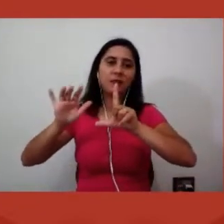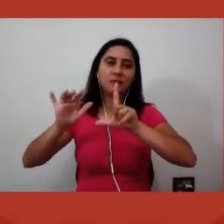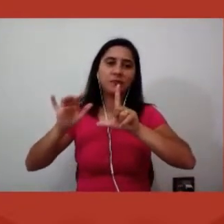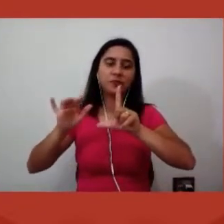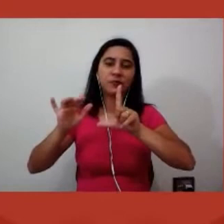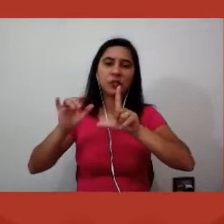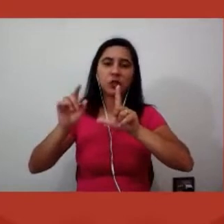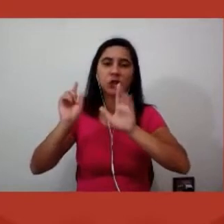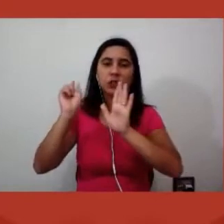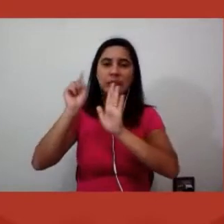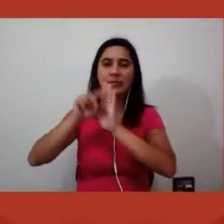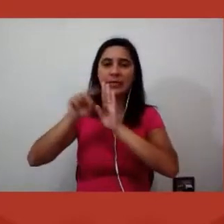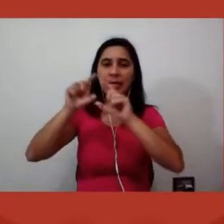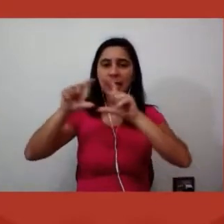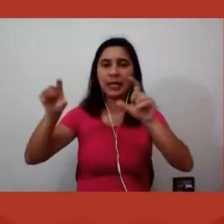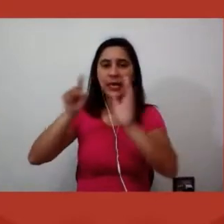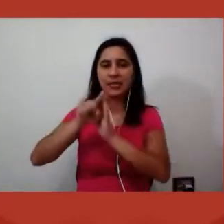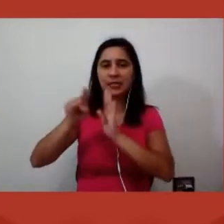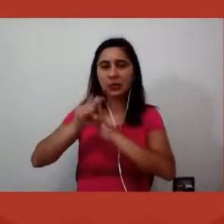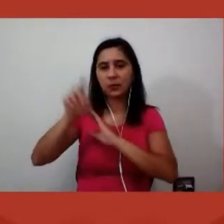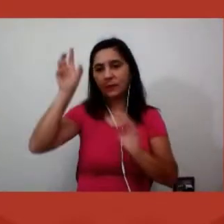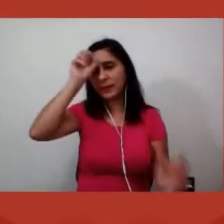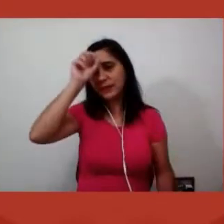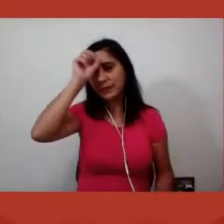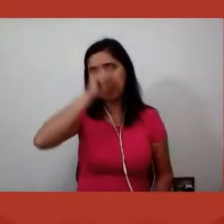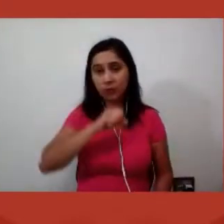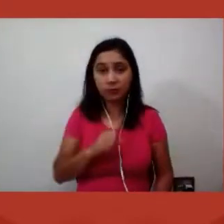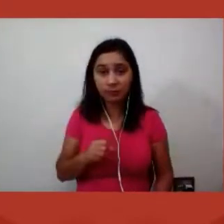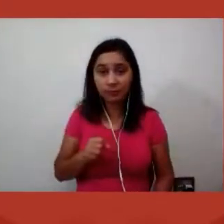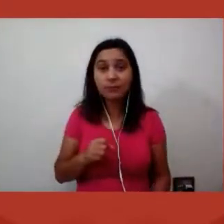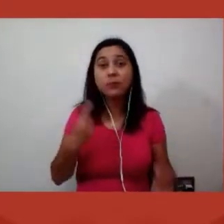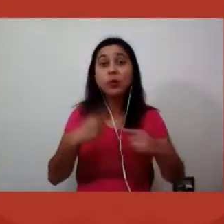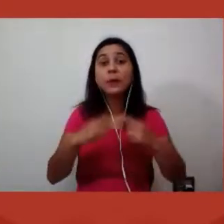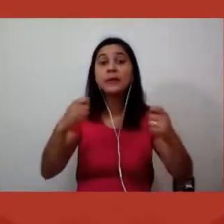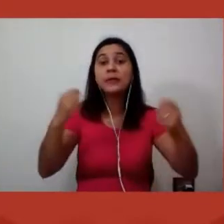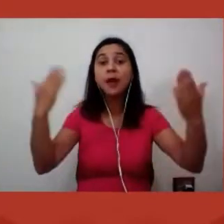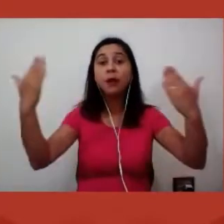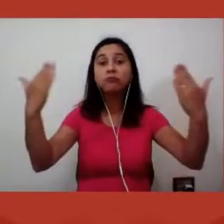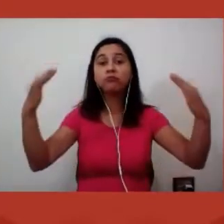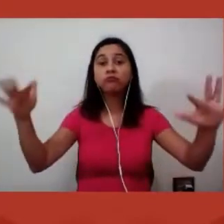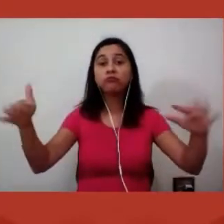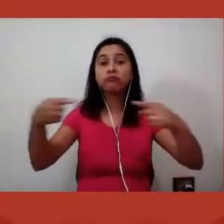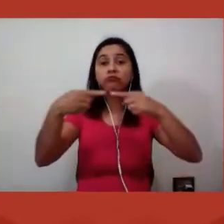de questões de aprendizagem. Quer fazer a correlação ali, eu acho.